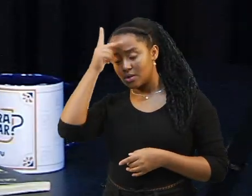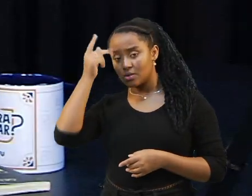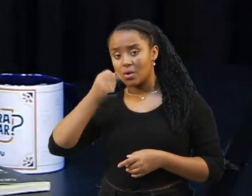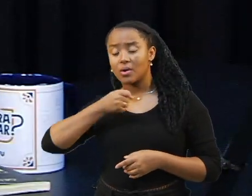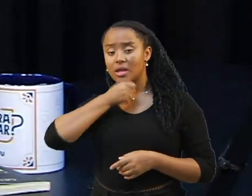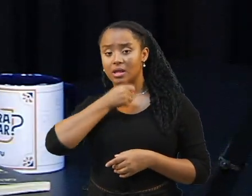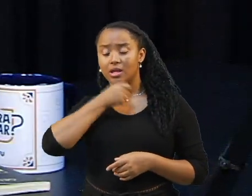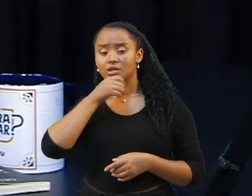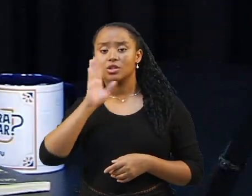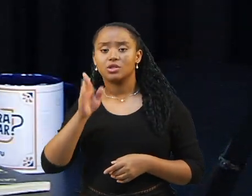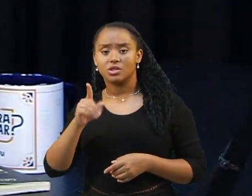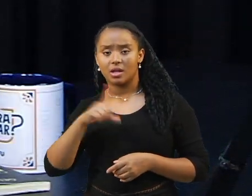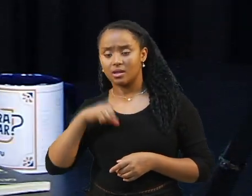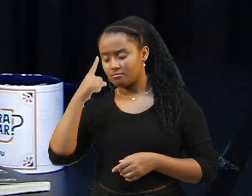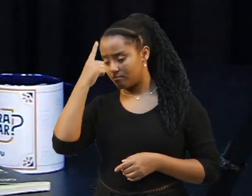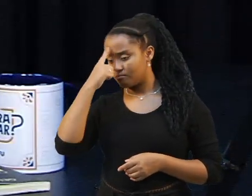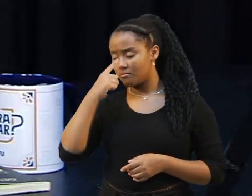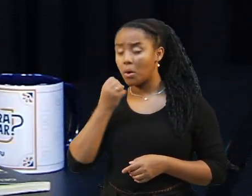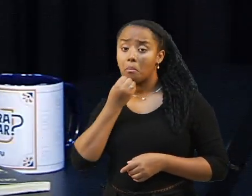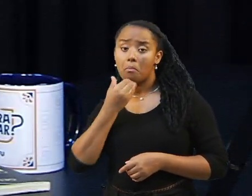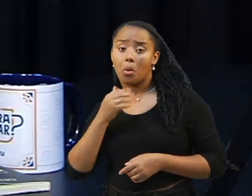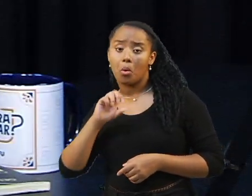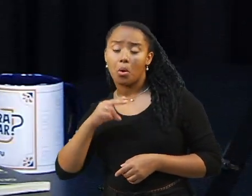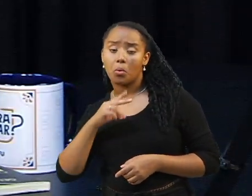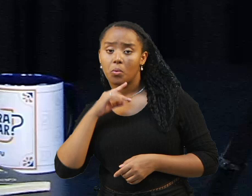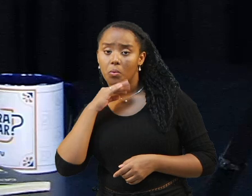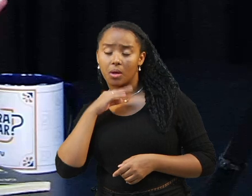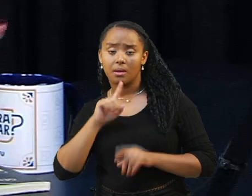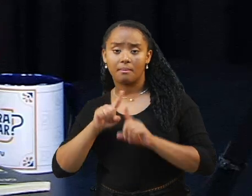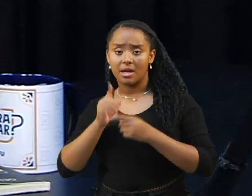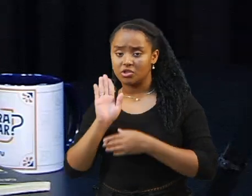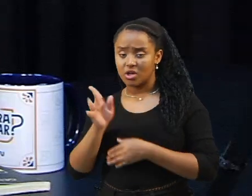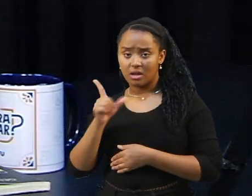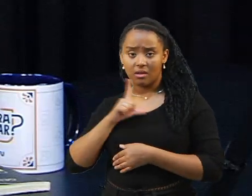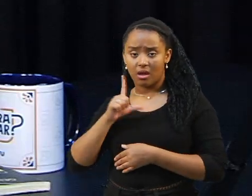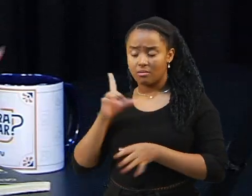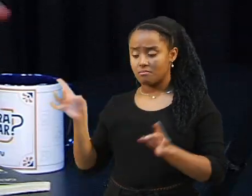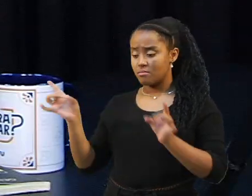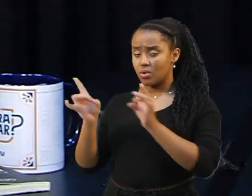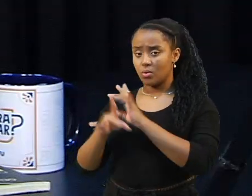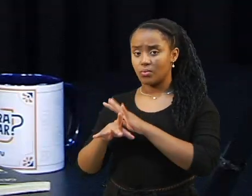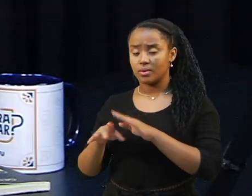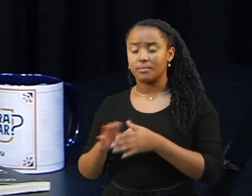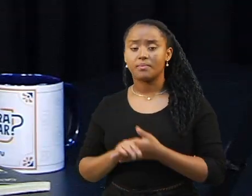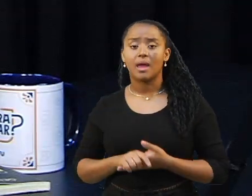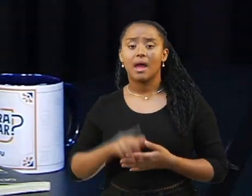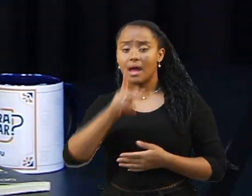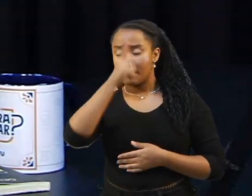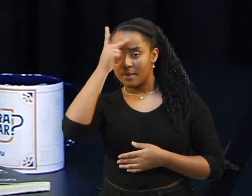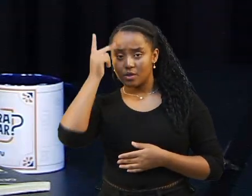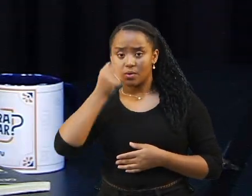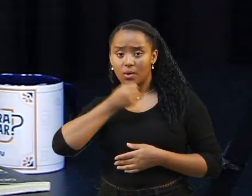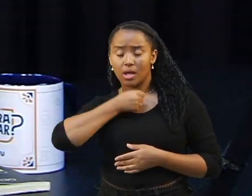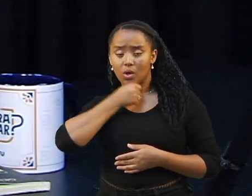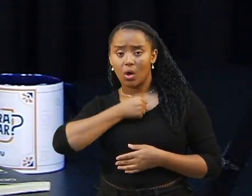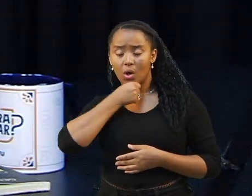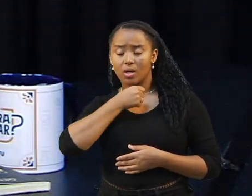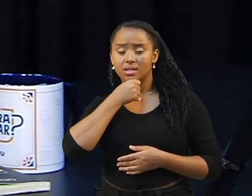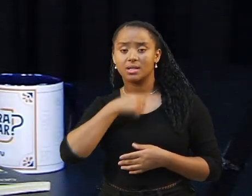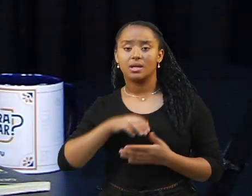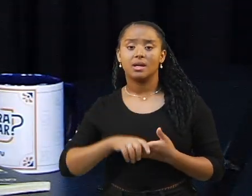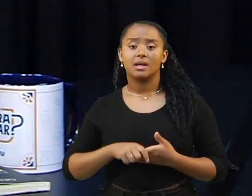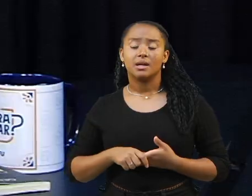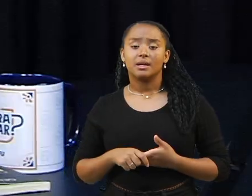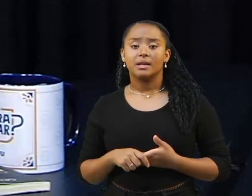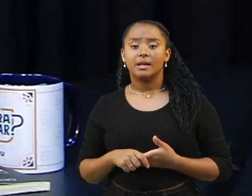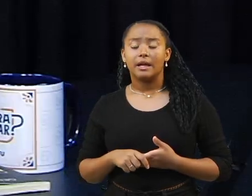tem personalidade cristalizada, boa ou ruim, mas já está. O idoso, hoje não fala só idoso, fala pessoa